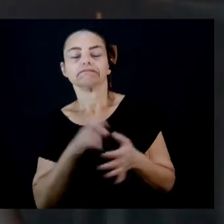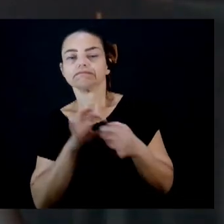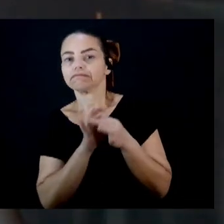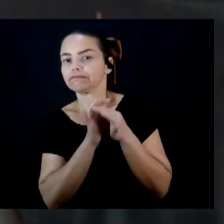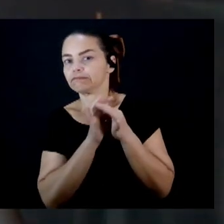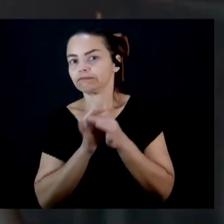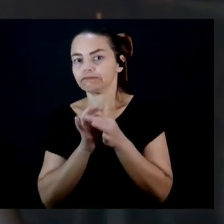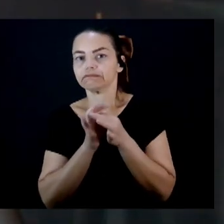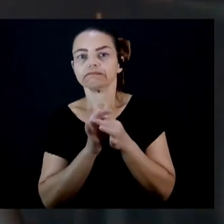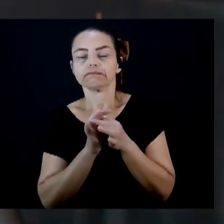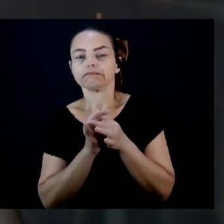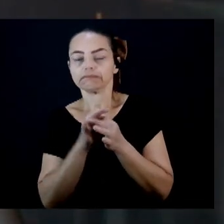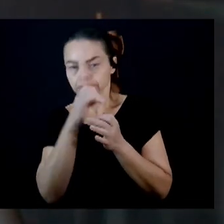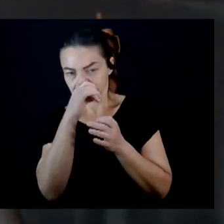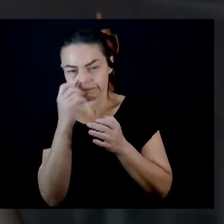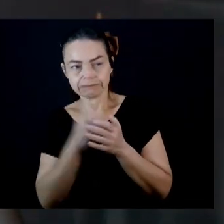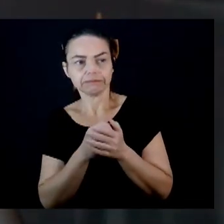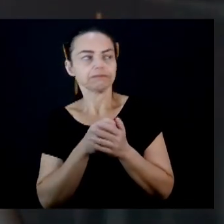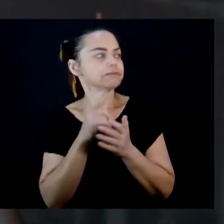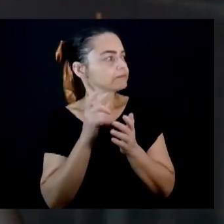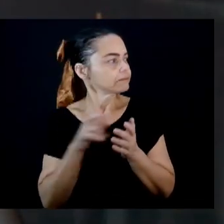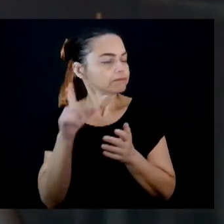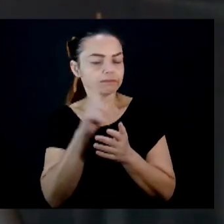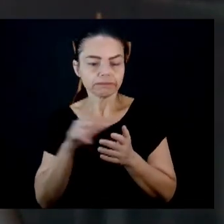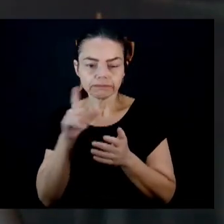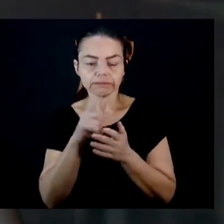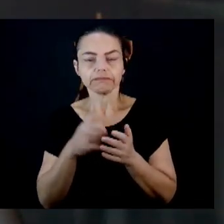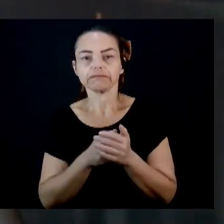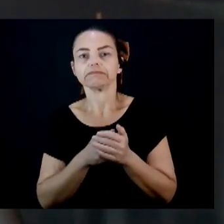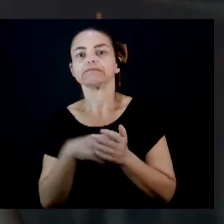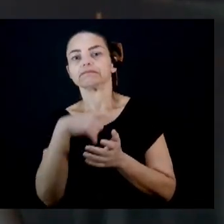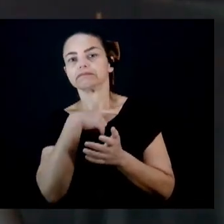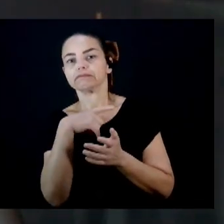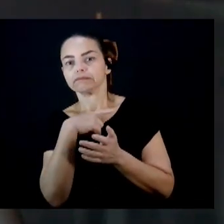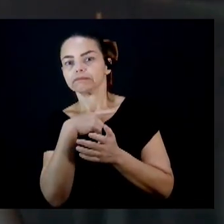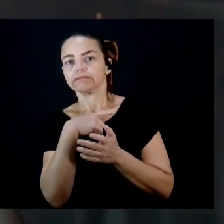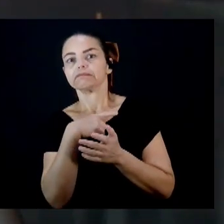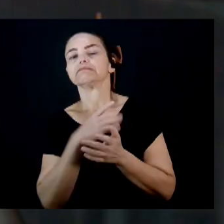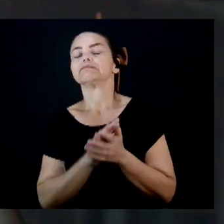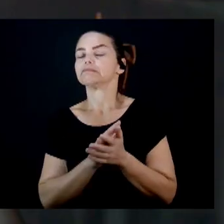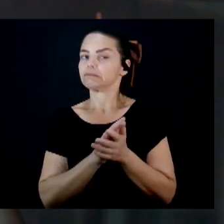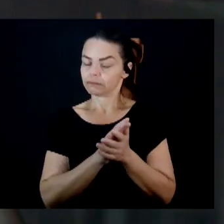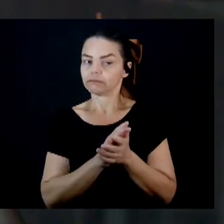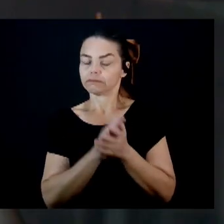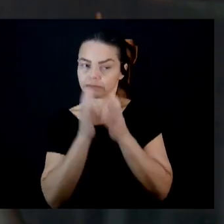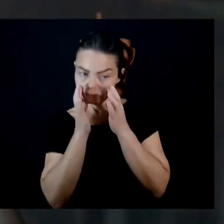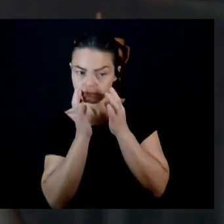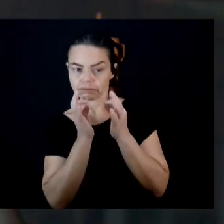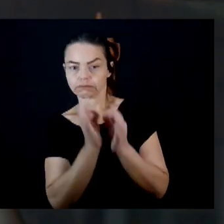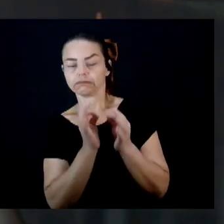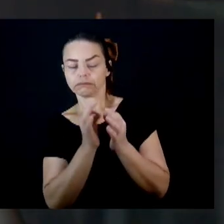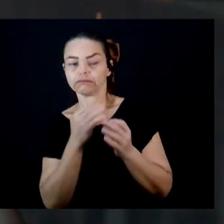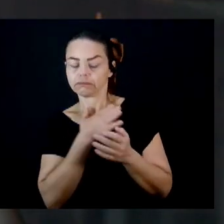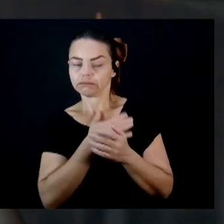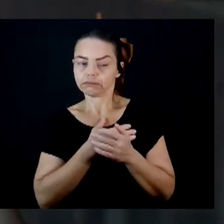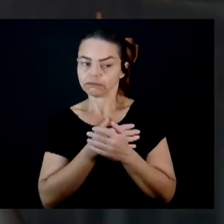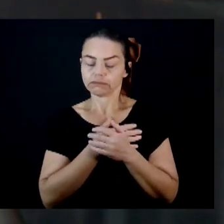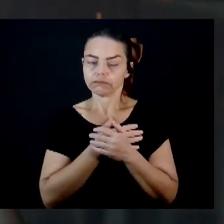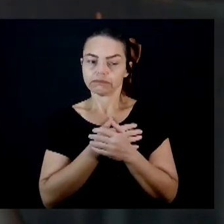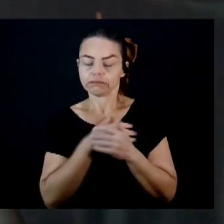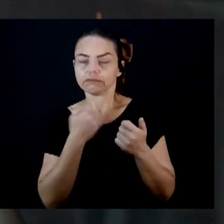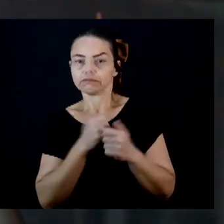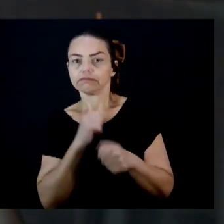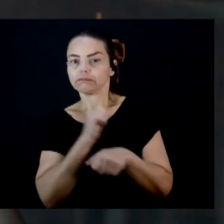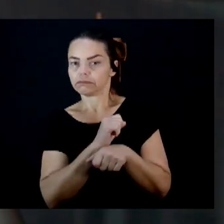direcionar a coisa, lógico, né, que às vezes haverá coisas que chamarão um pouco mais de atenção, né, que vai precisar ali de uma intervenção um pouco mais